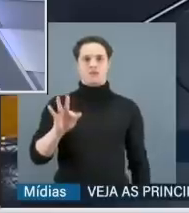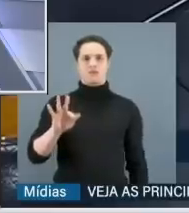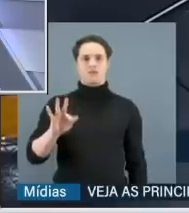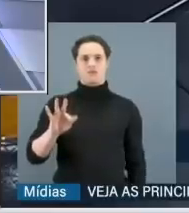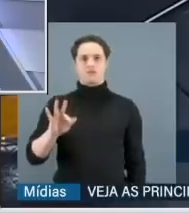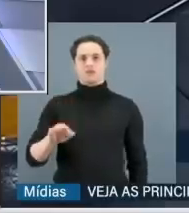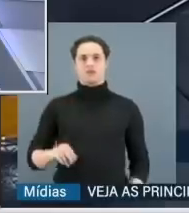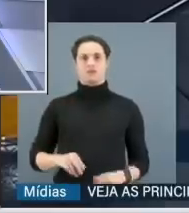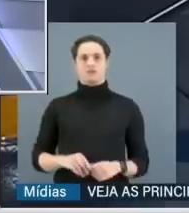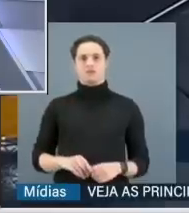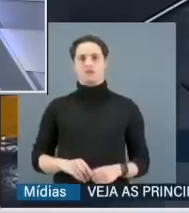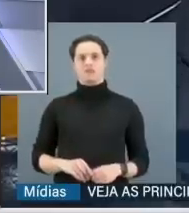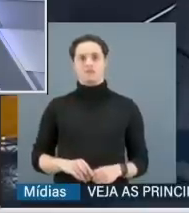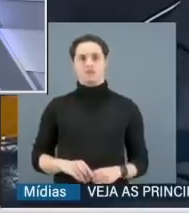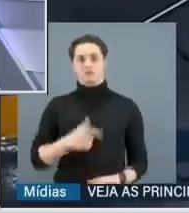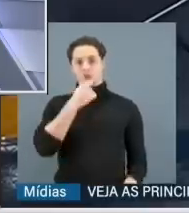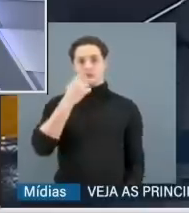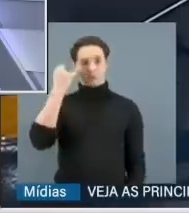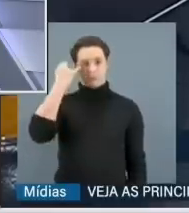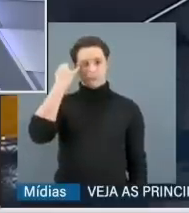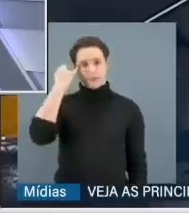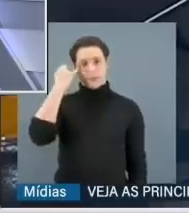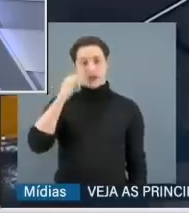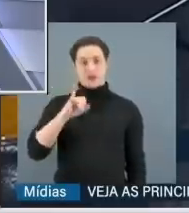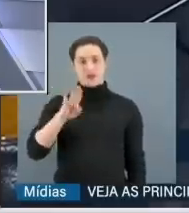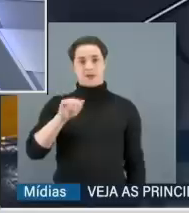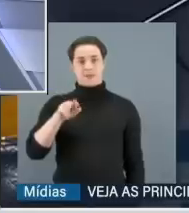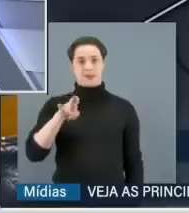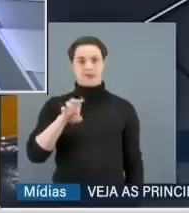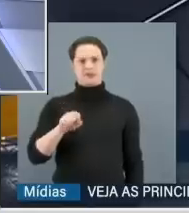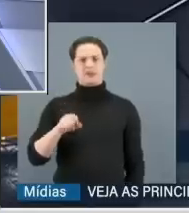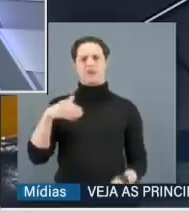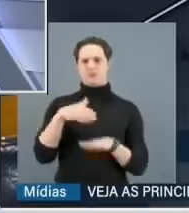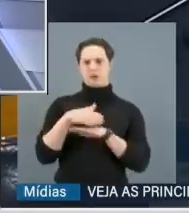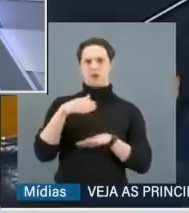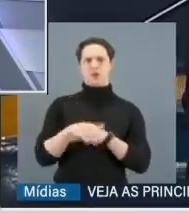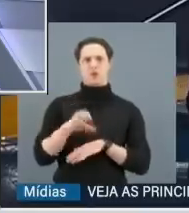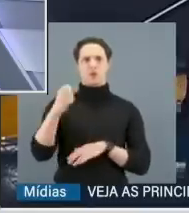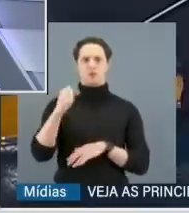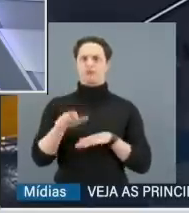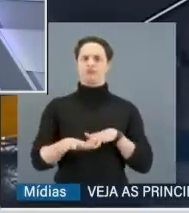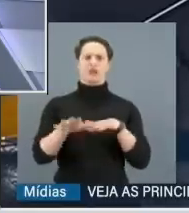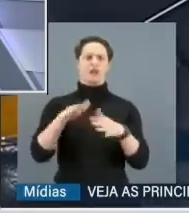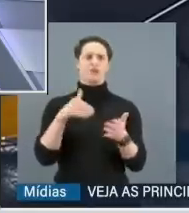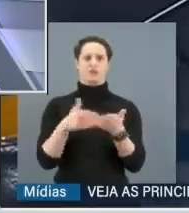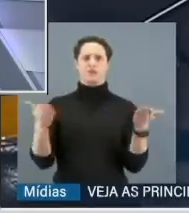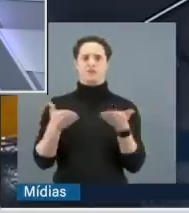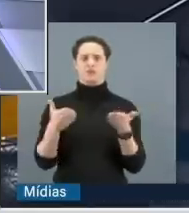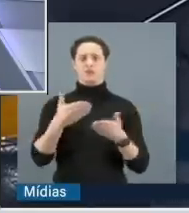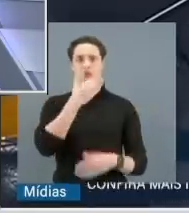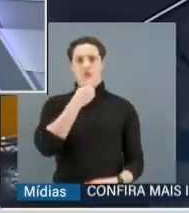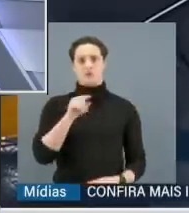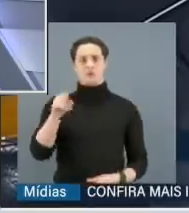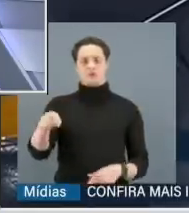Cid. Ela faz uma troça pesada. E ainda fala: o que o senhor